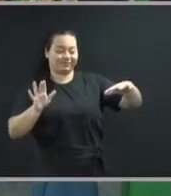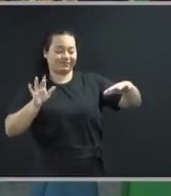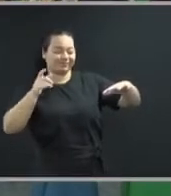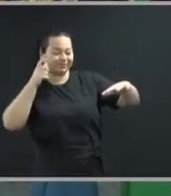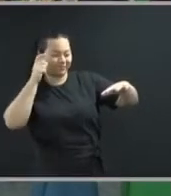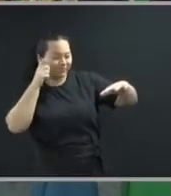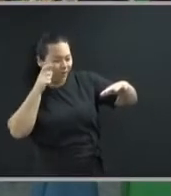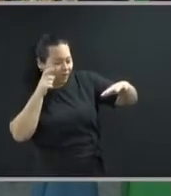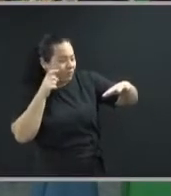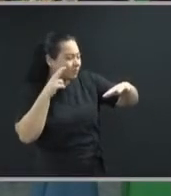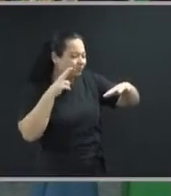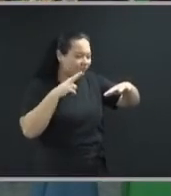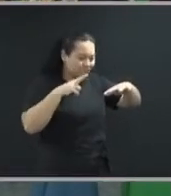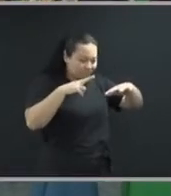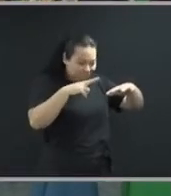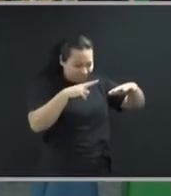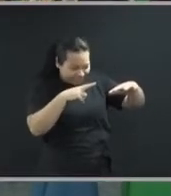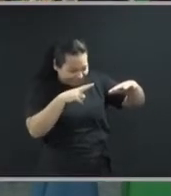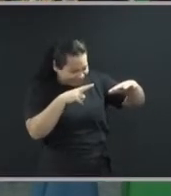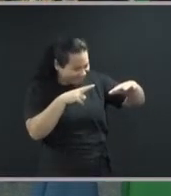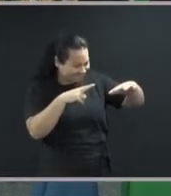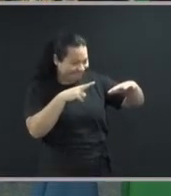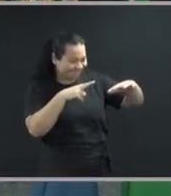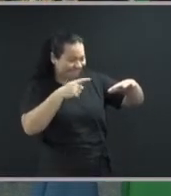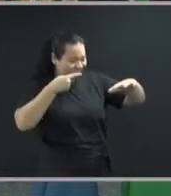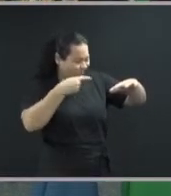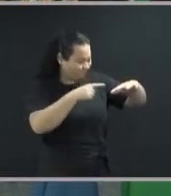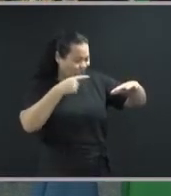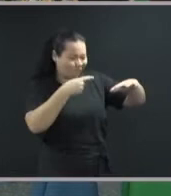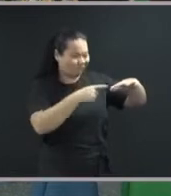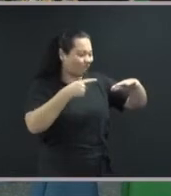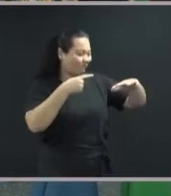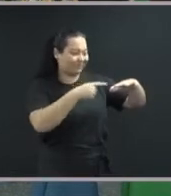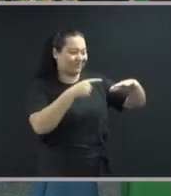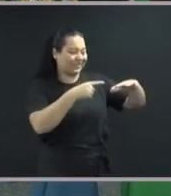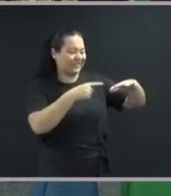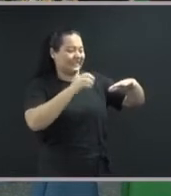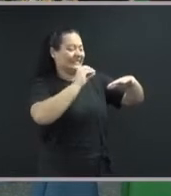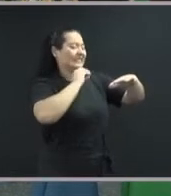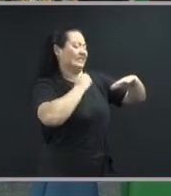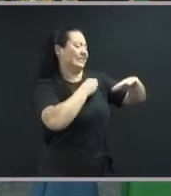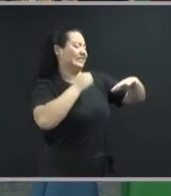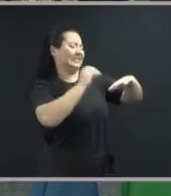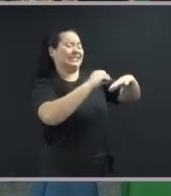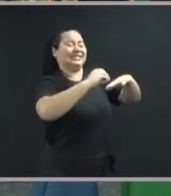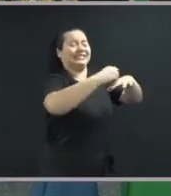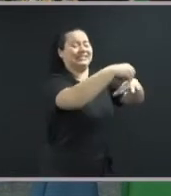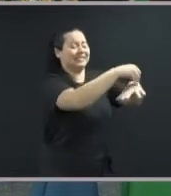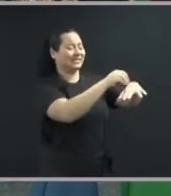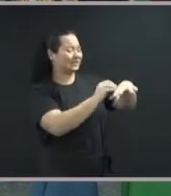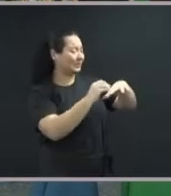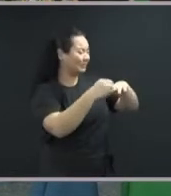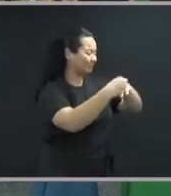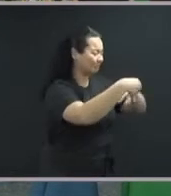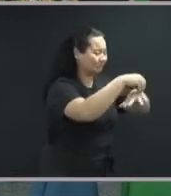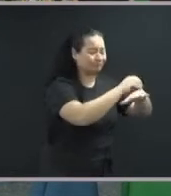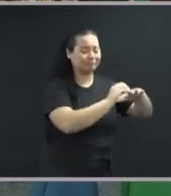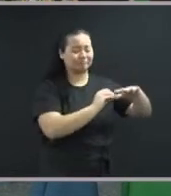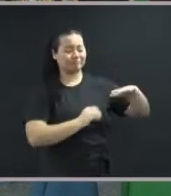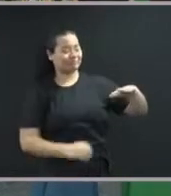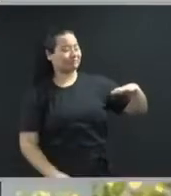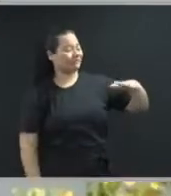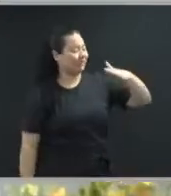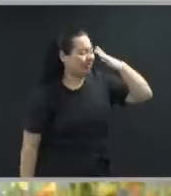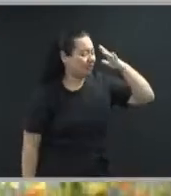se o homem e a mulher não tivessem pecado, a terra continuaria abençoada. E a